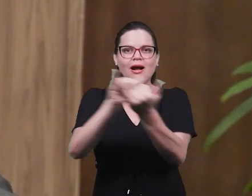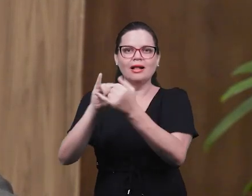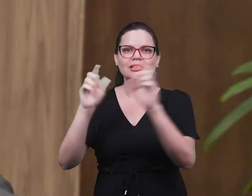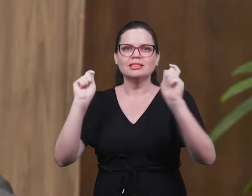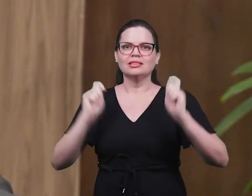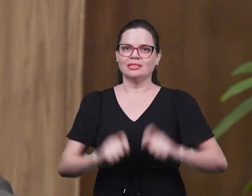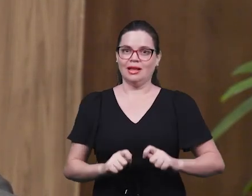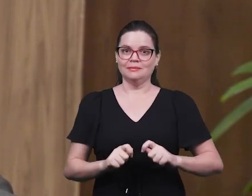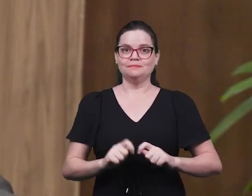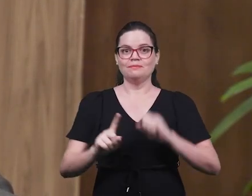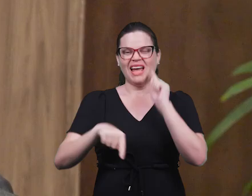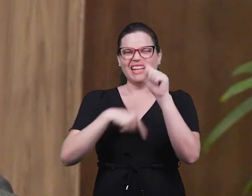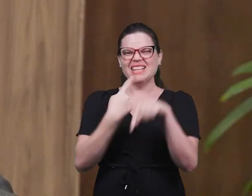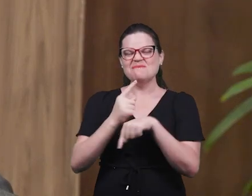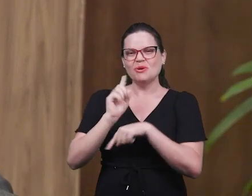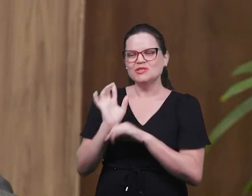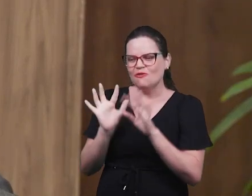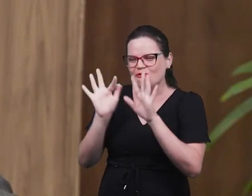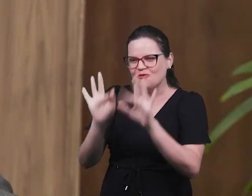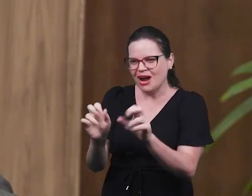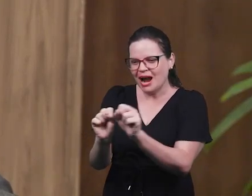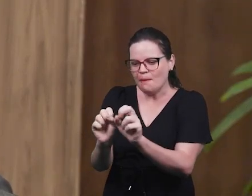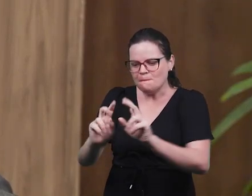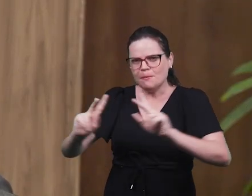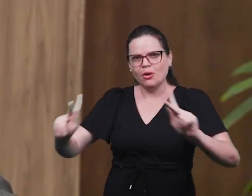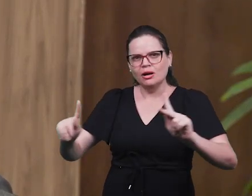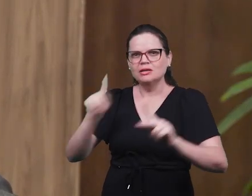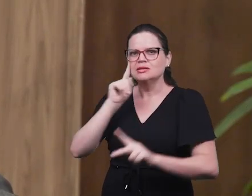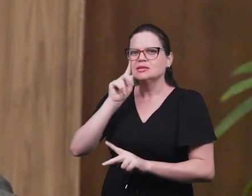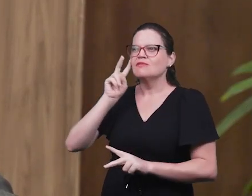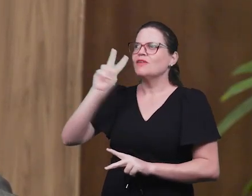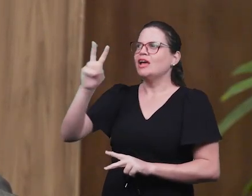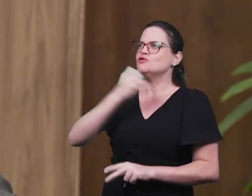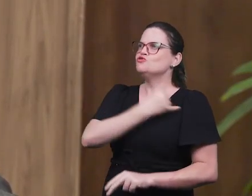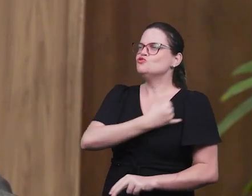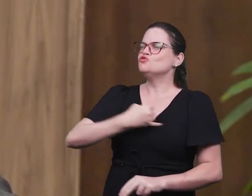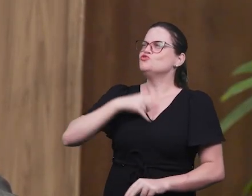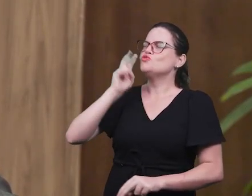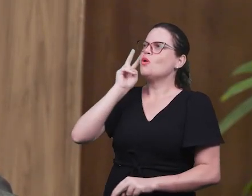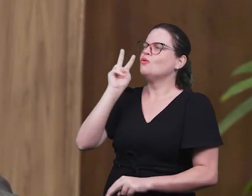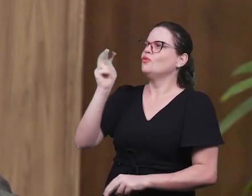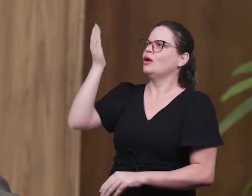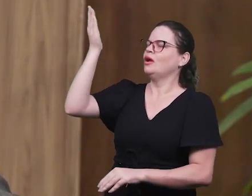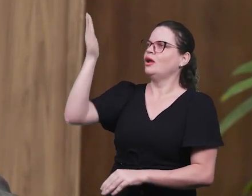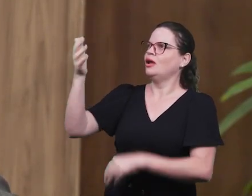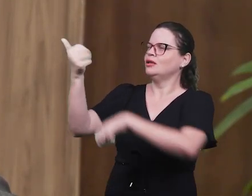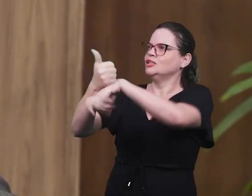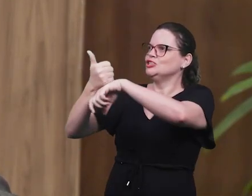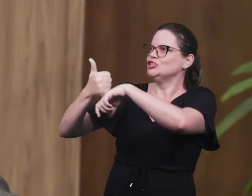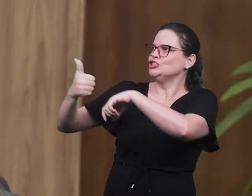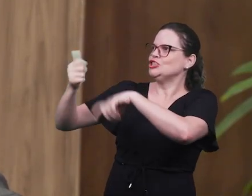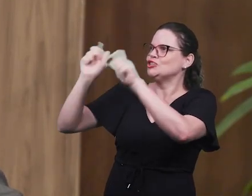que é digno de abrir o livro que ninguém conseguia abrir, onde estava ali os mistérios